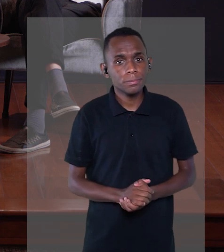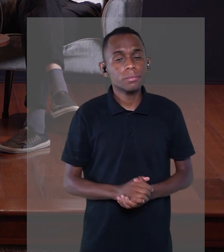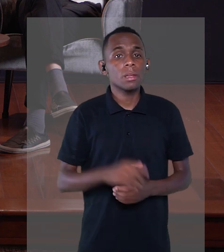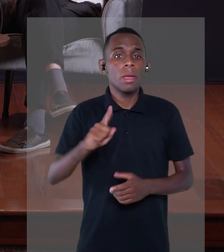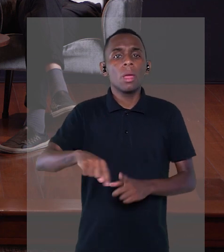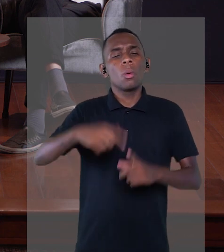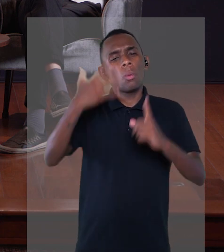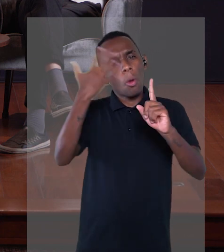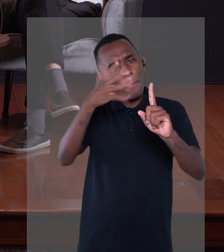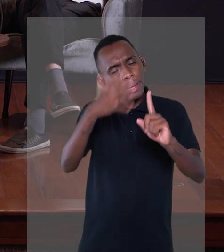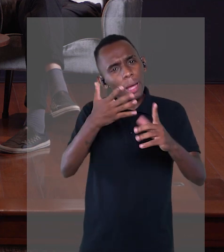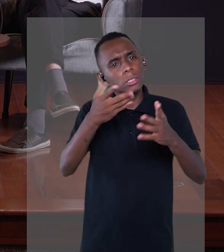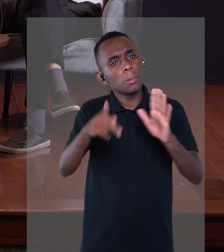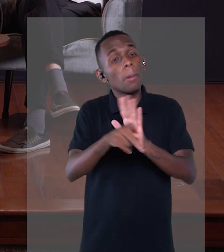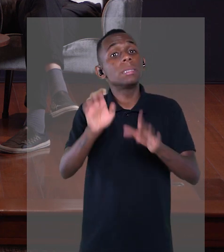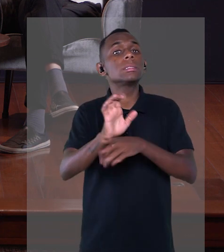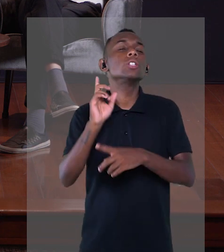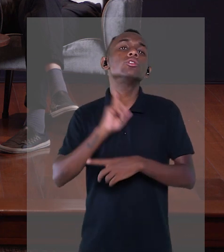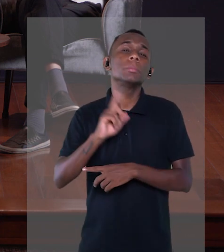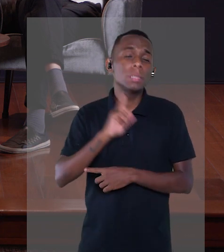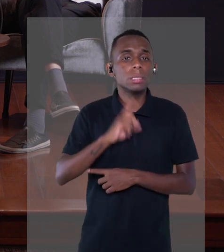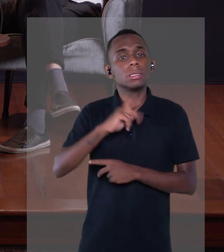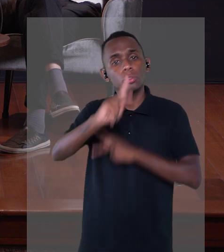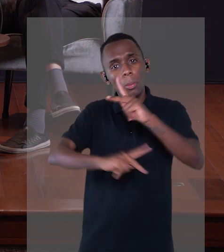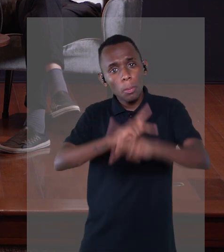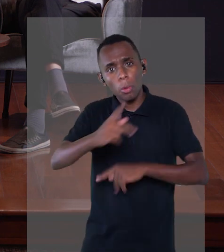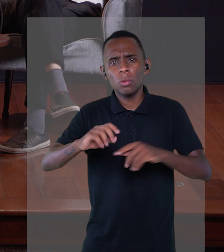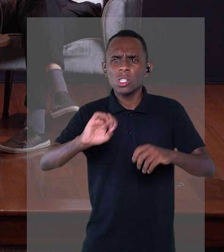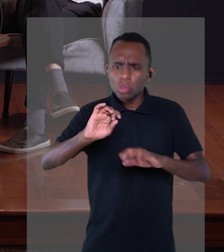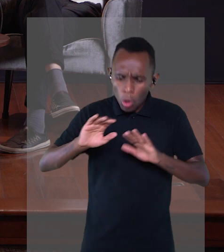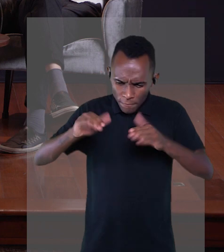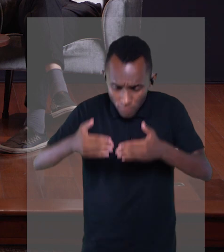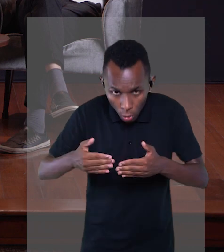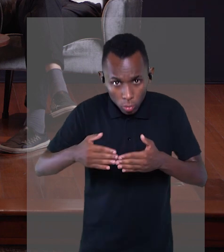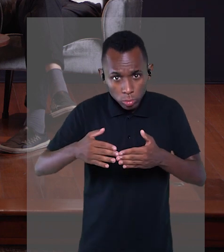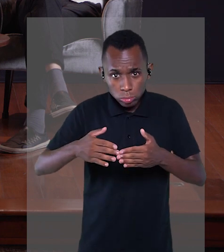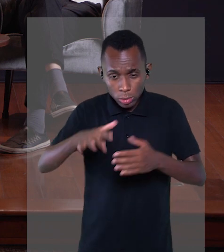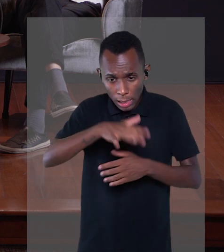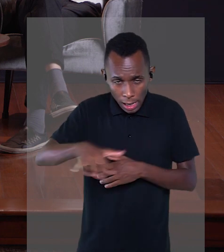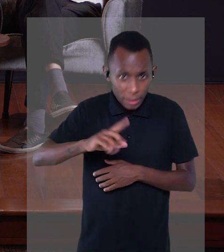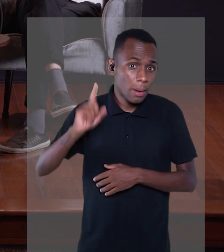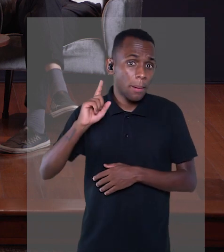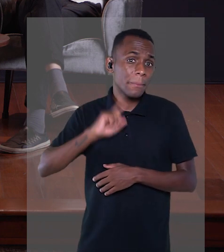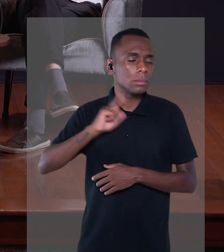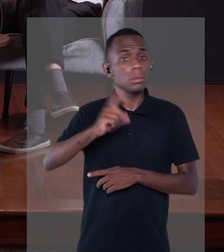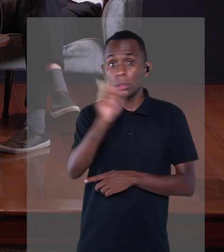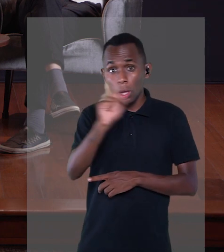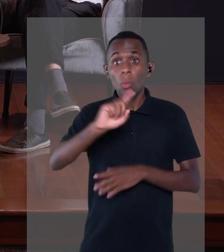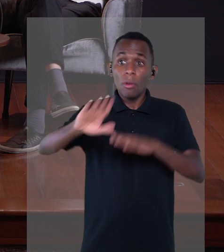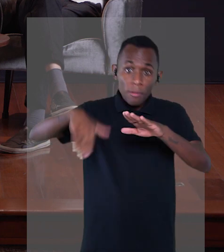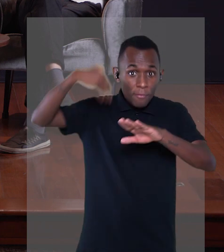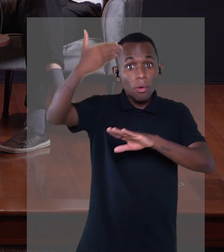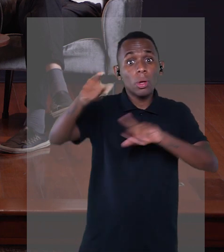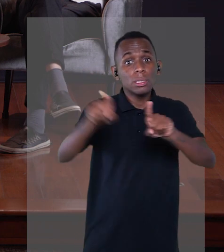digamos, uma homenagem a uma Minas Gerais espiritual que vai além de Minas Gerais, né? Que vai muito além de Minas Gerais, que é